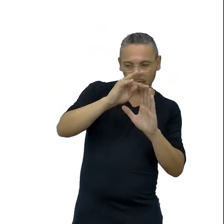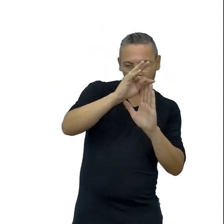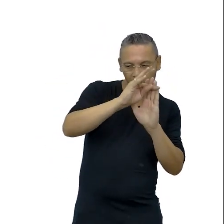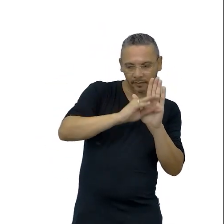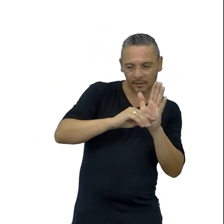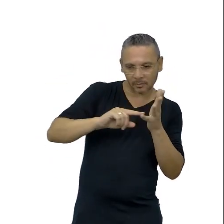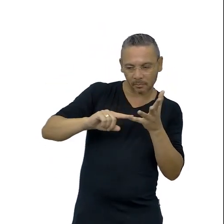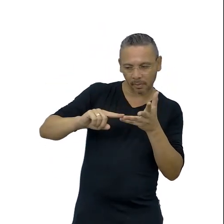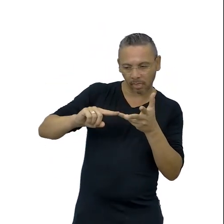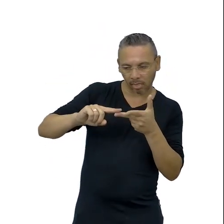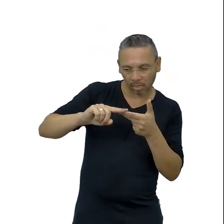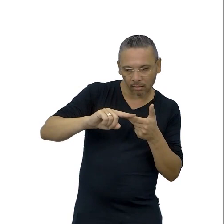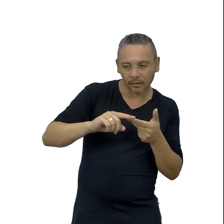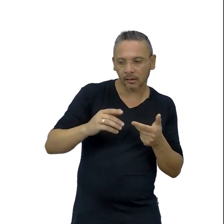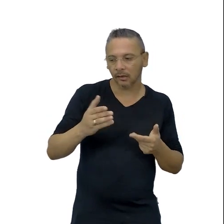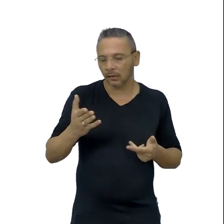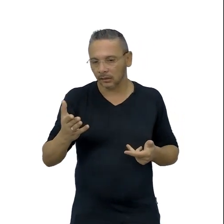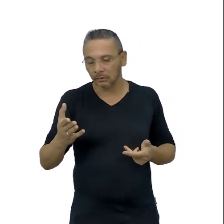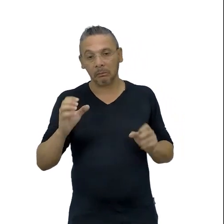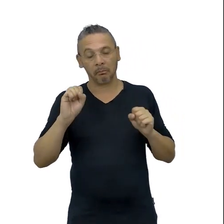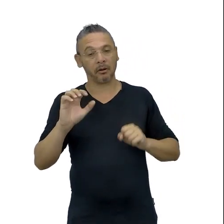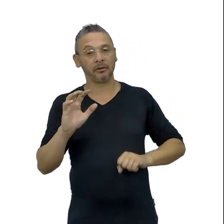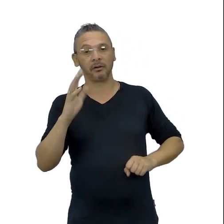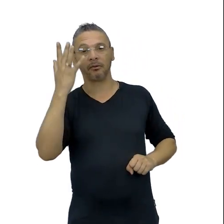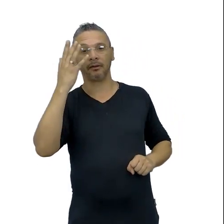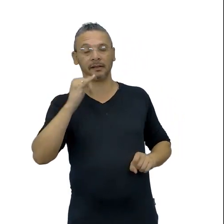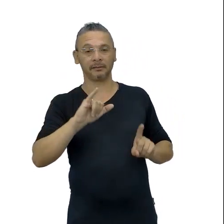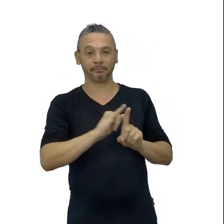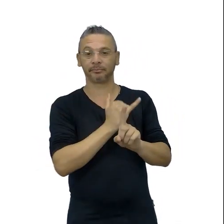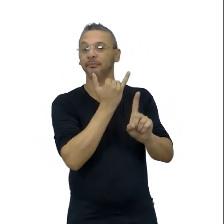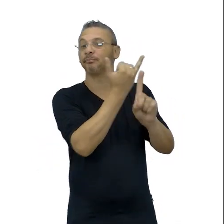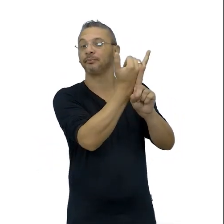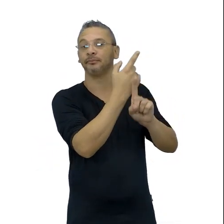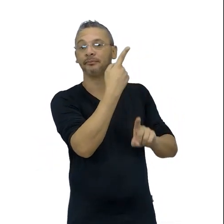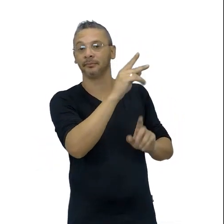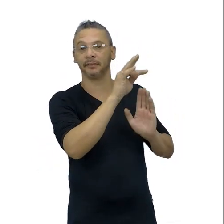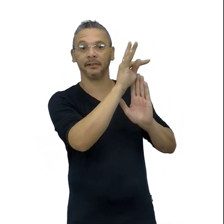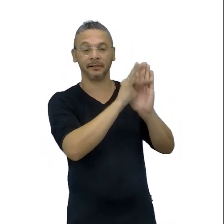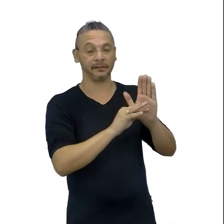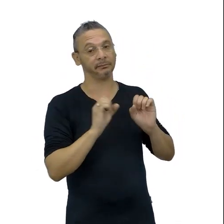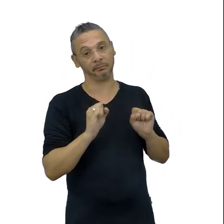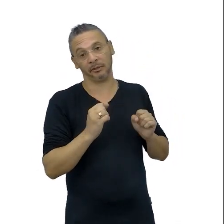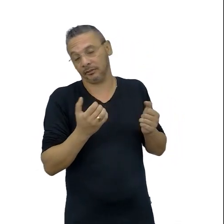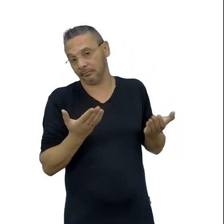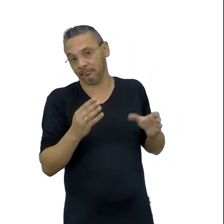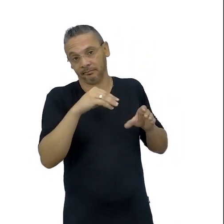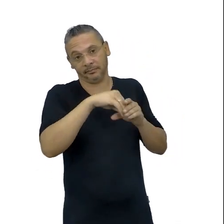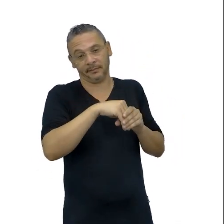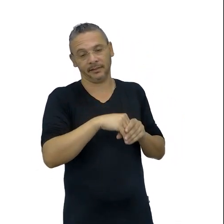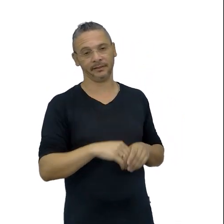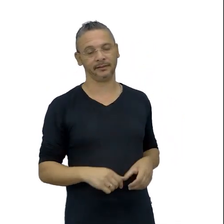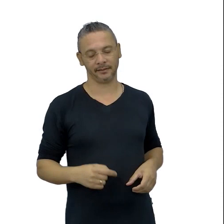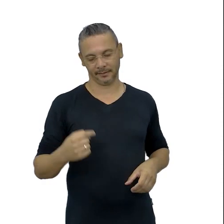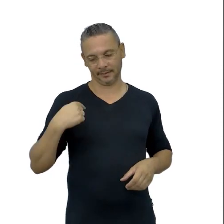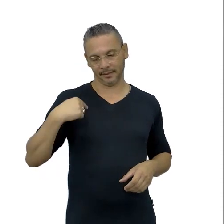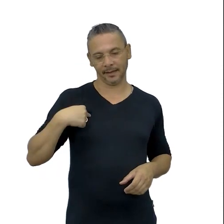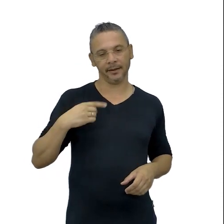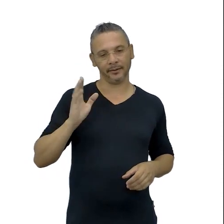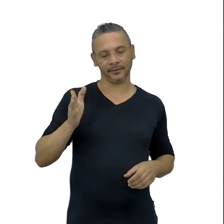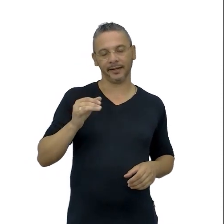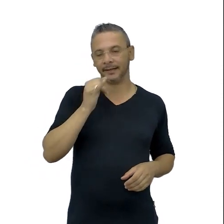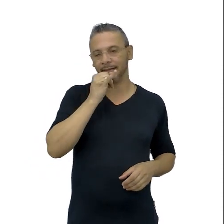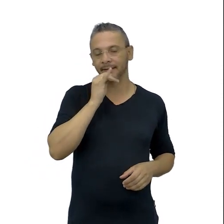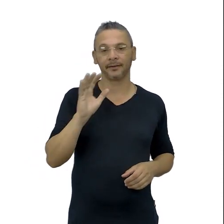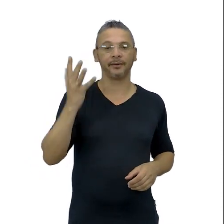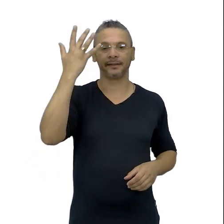podia ser, por exemplo, um caso de bullying no texto, E eu já passei por essa experiência que os alunos